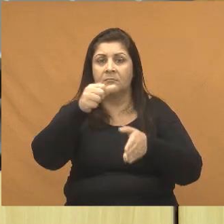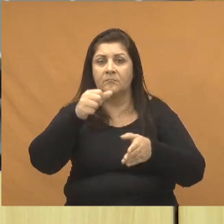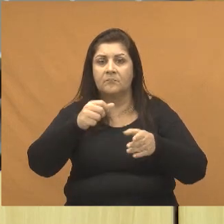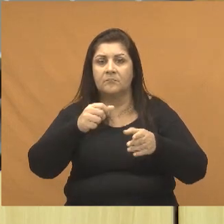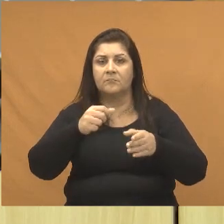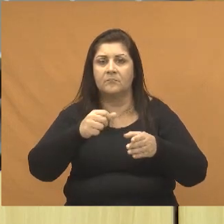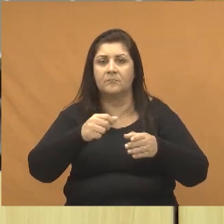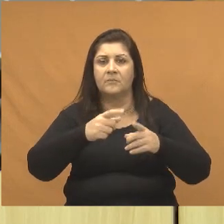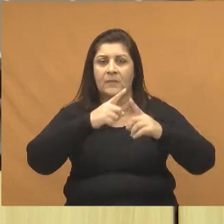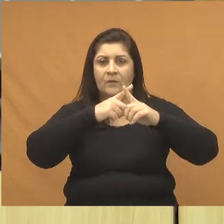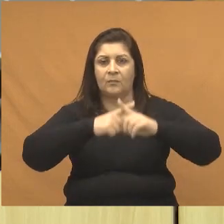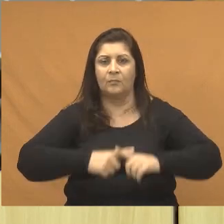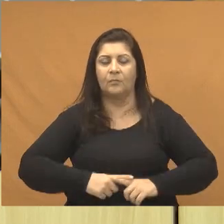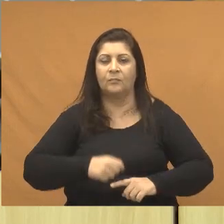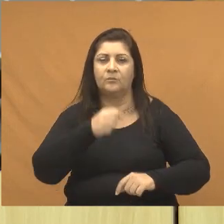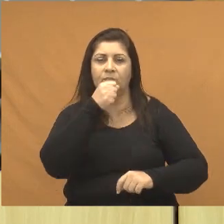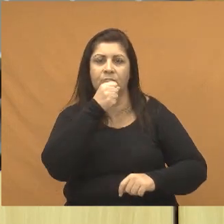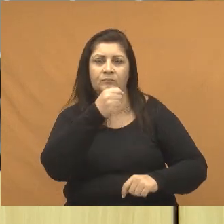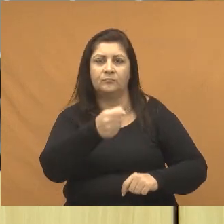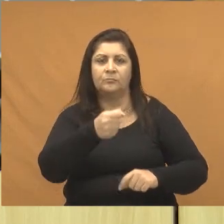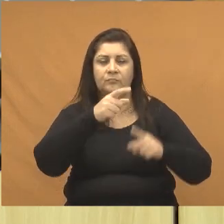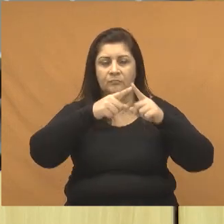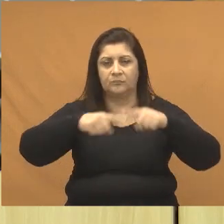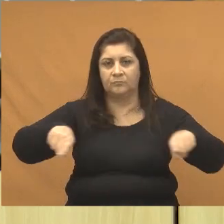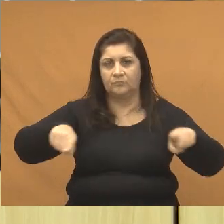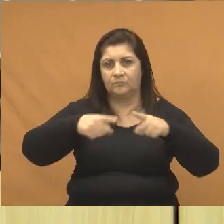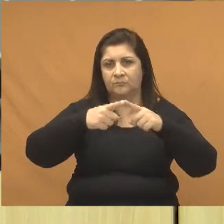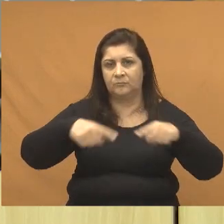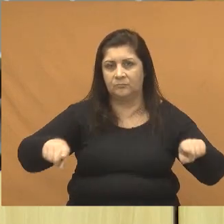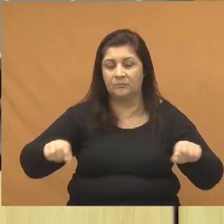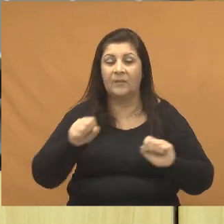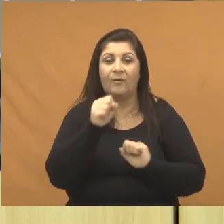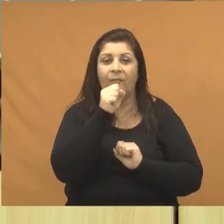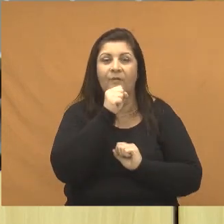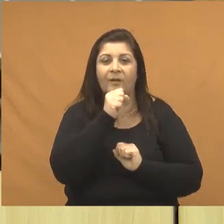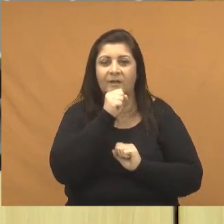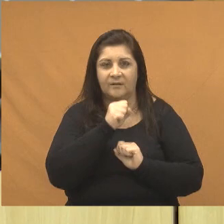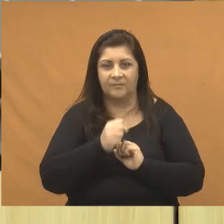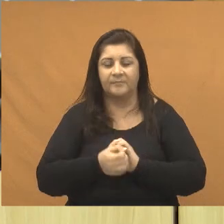concurso musical, Dando Voz aos Avós,